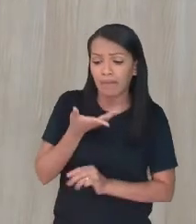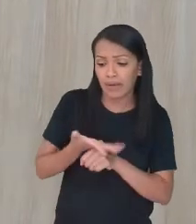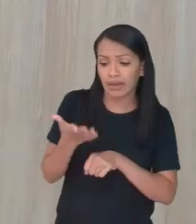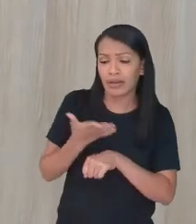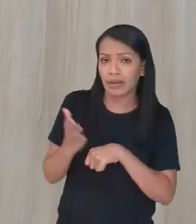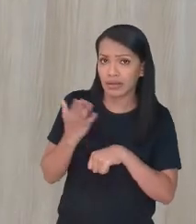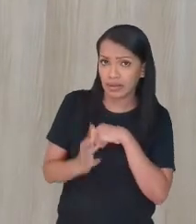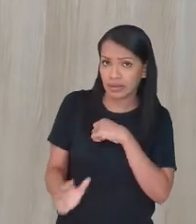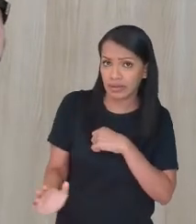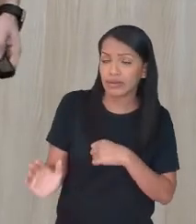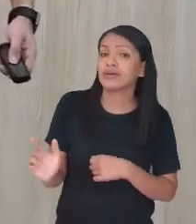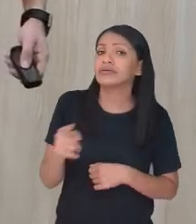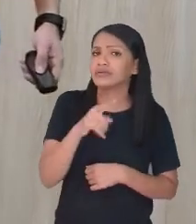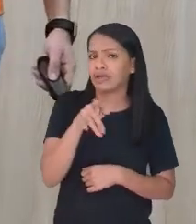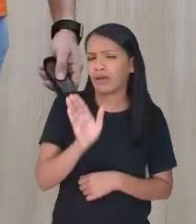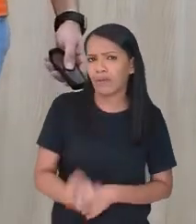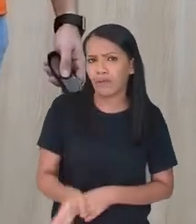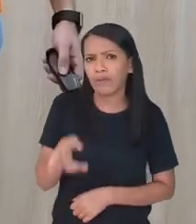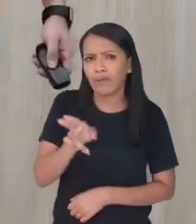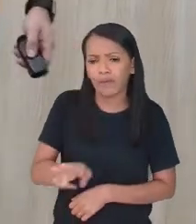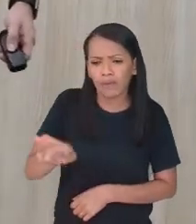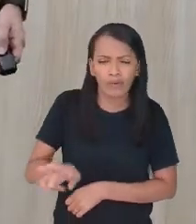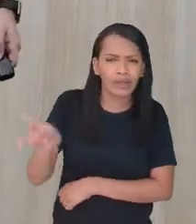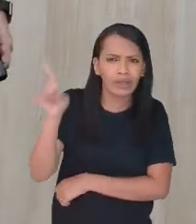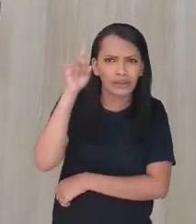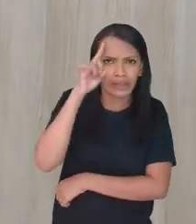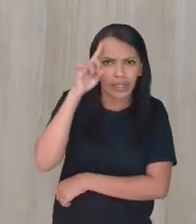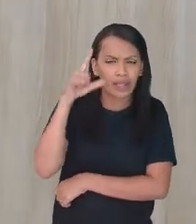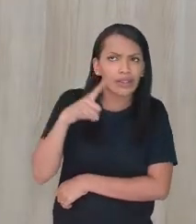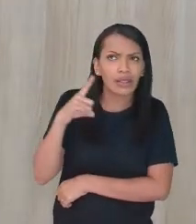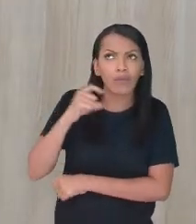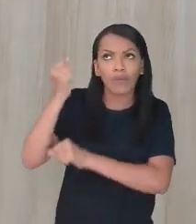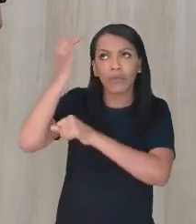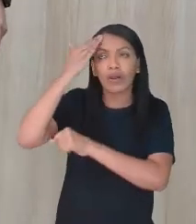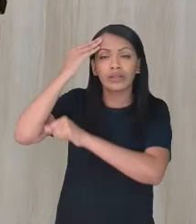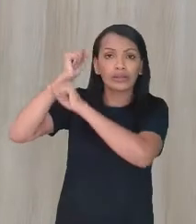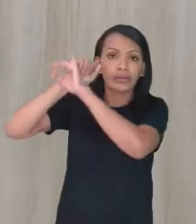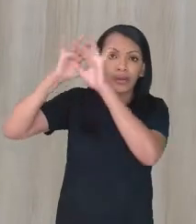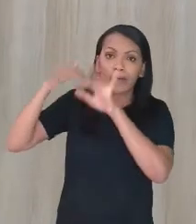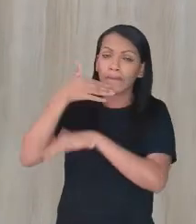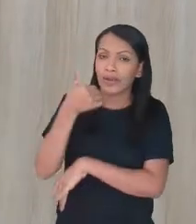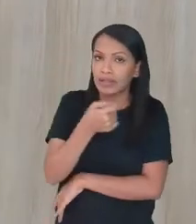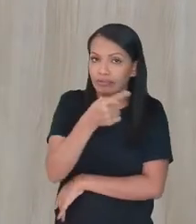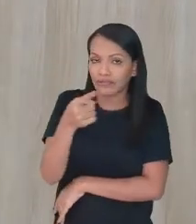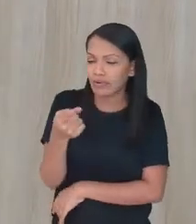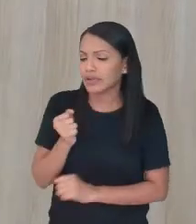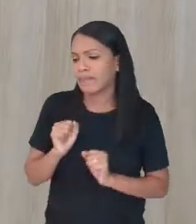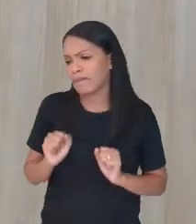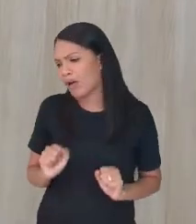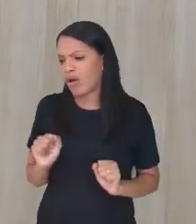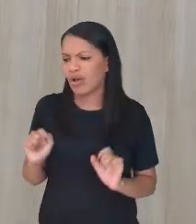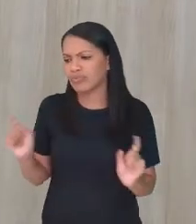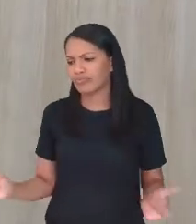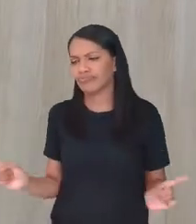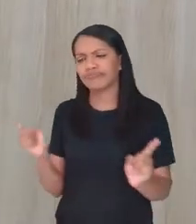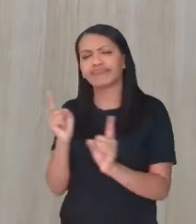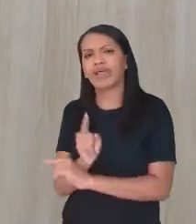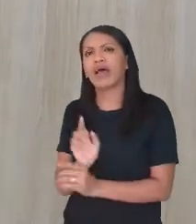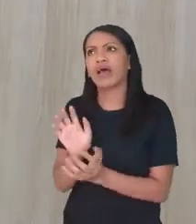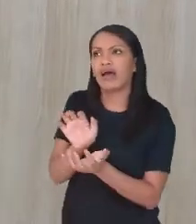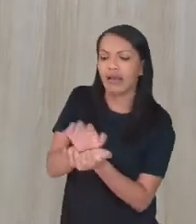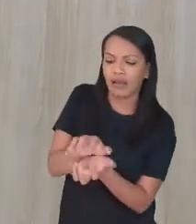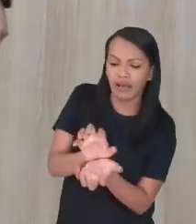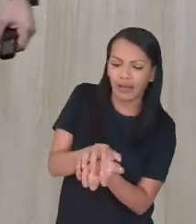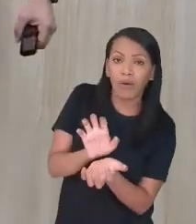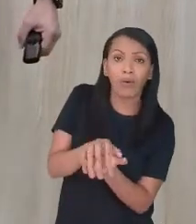pratica no dia a dia e que você tem um entendimento melhor. Então, se você trocar aí essas conchinhas